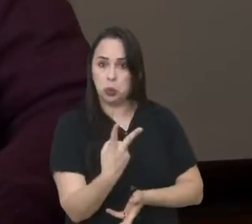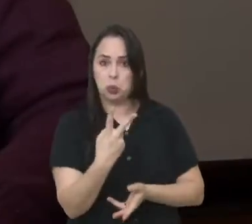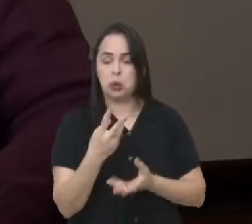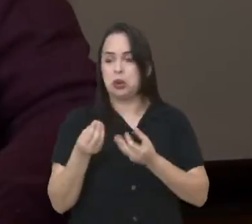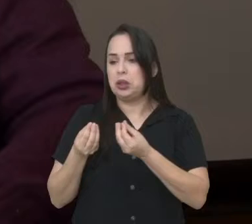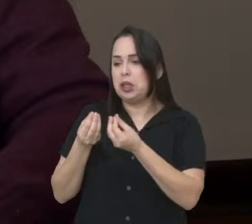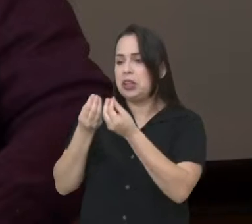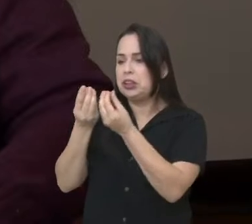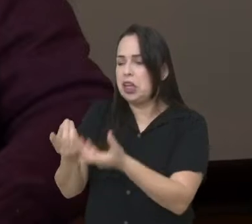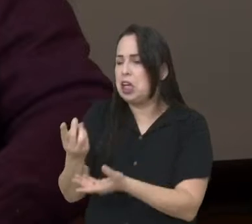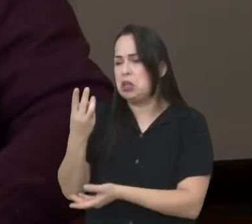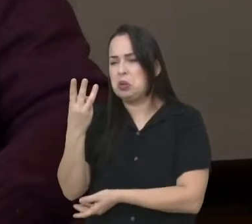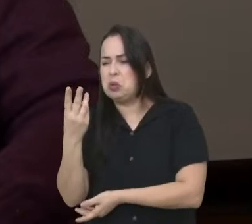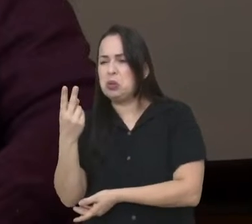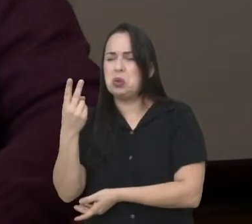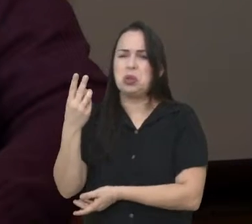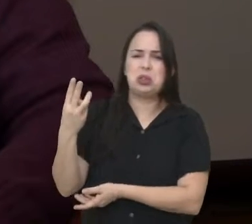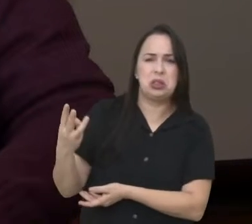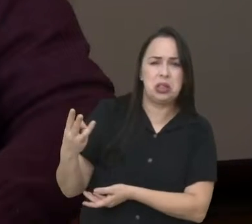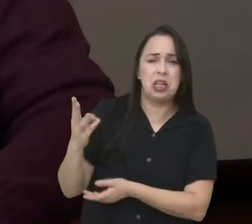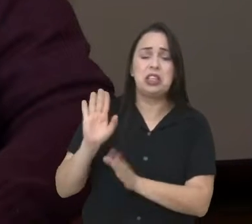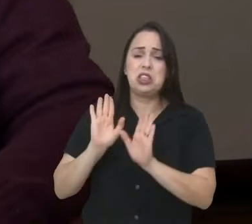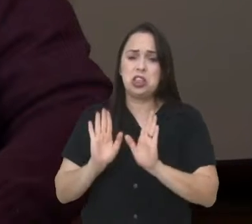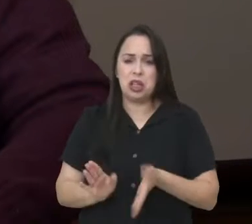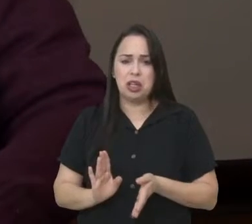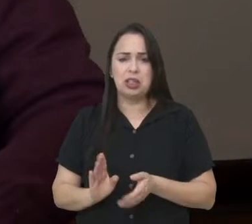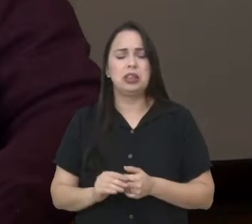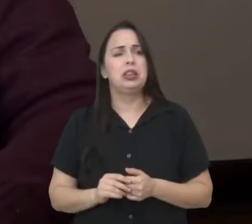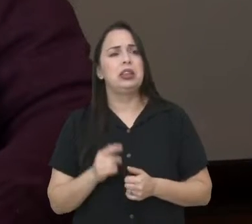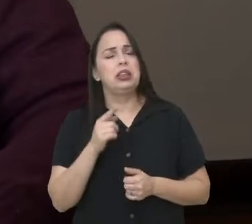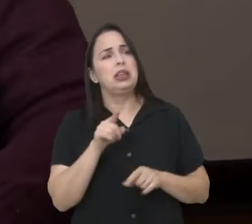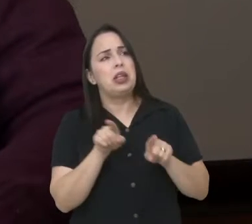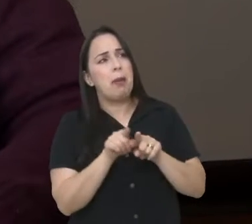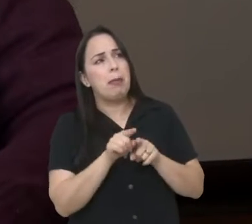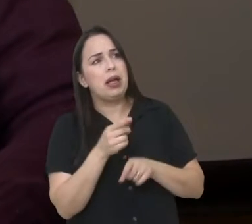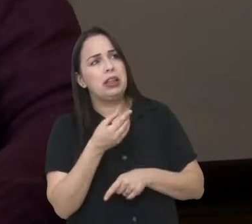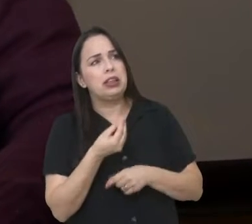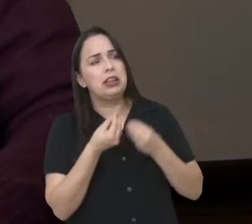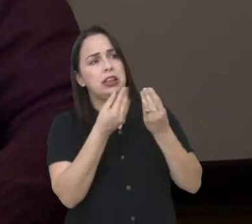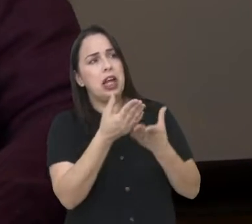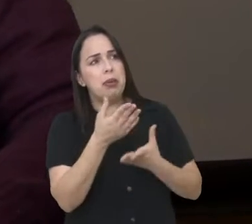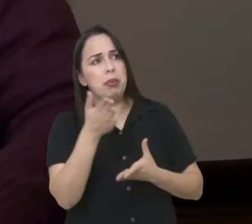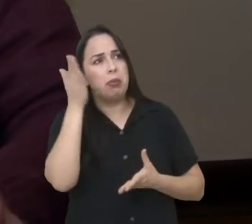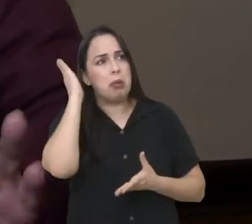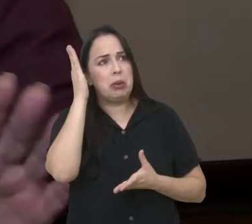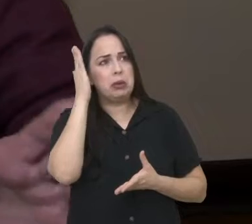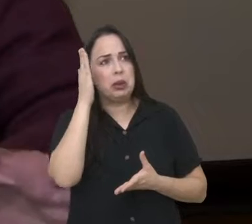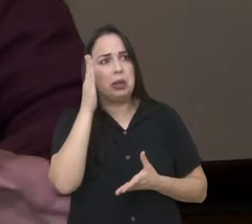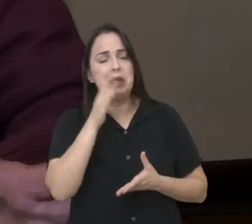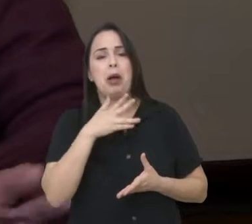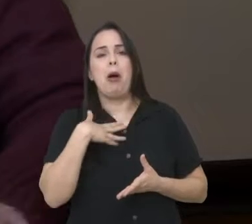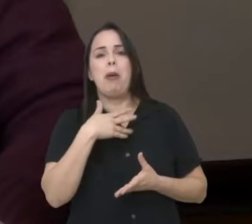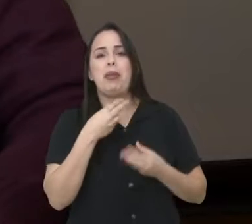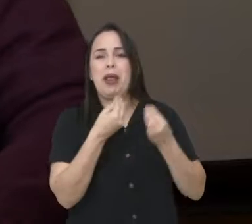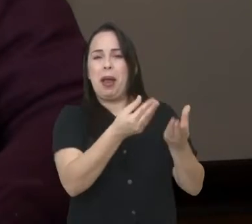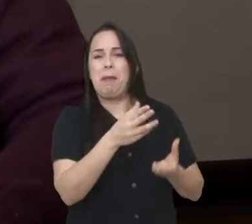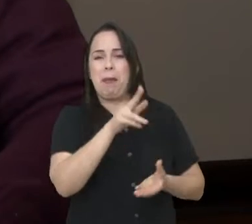São Dinho umas 2 ou 3, dei em São Bento. Eu dei uma em Taubaté, que o padre nem fez rifa, não fez nada, ficou para